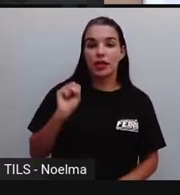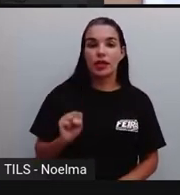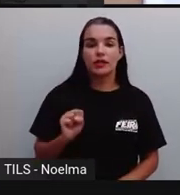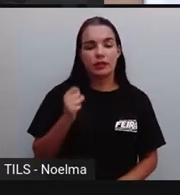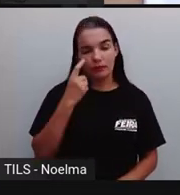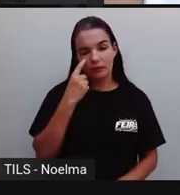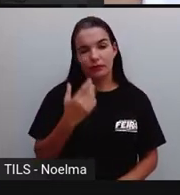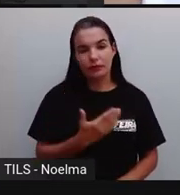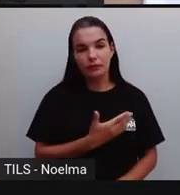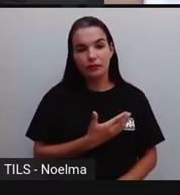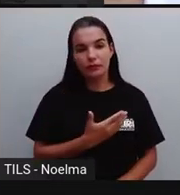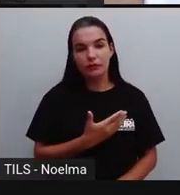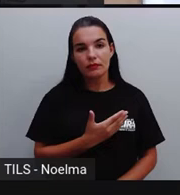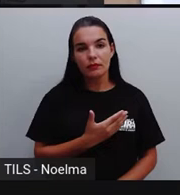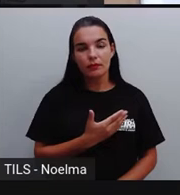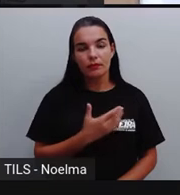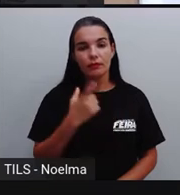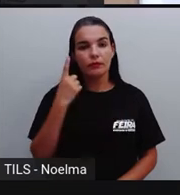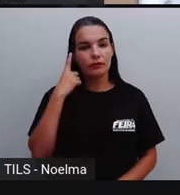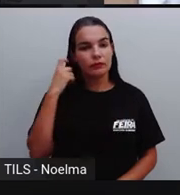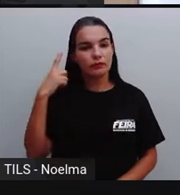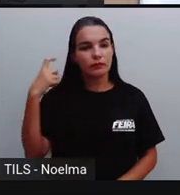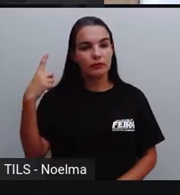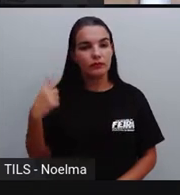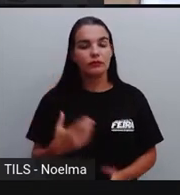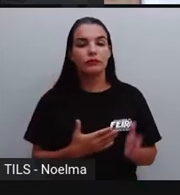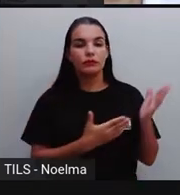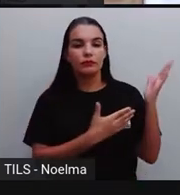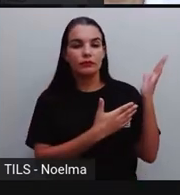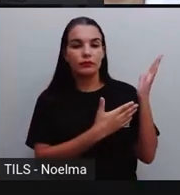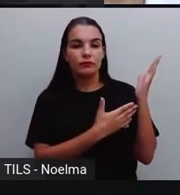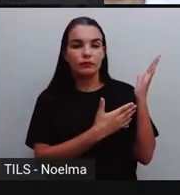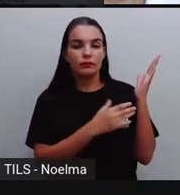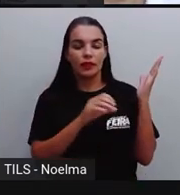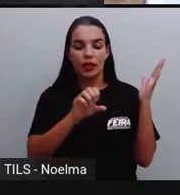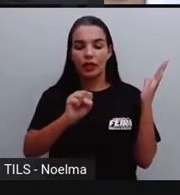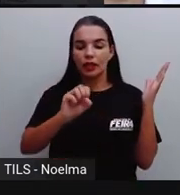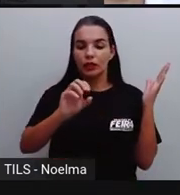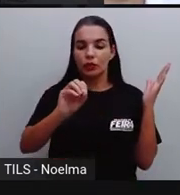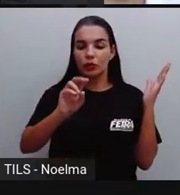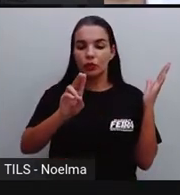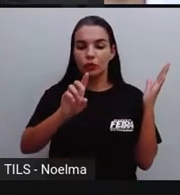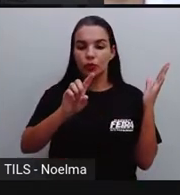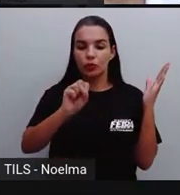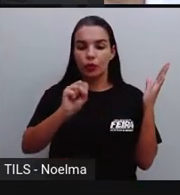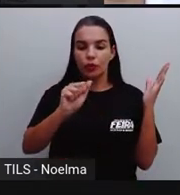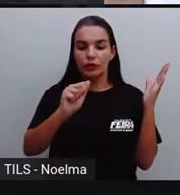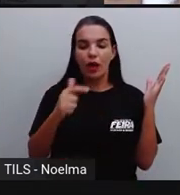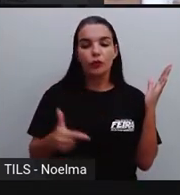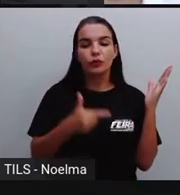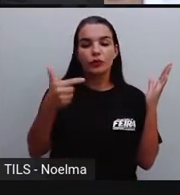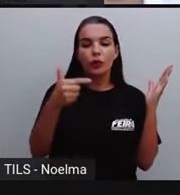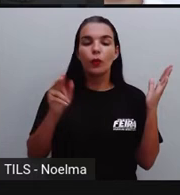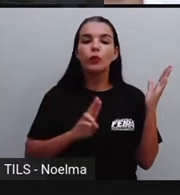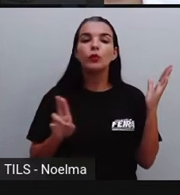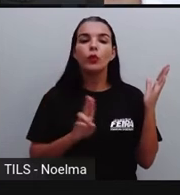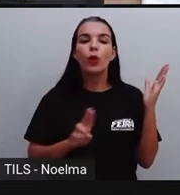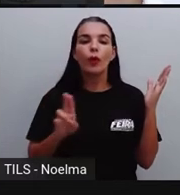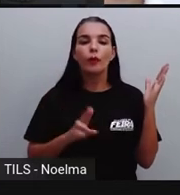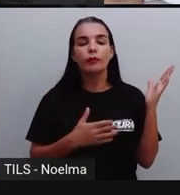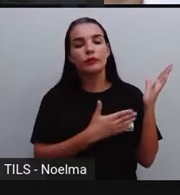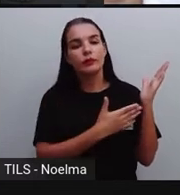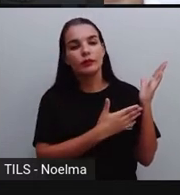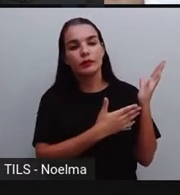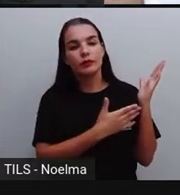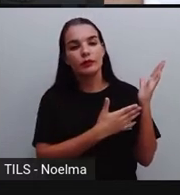Souza, que é uma palavra com si, com som de z. Souza, que é o sobrenome da família da nossa história, tá? Elisa,